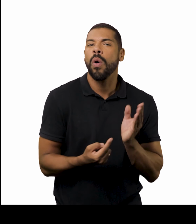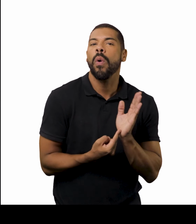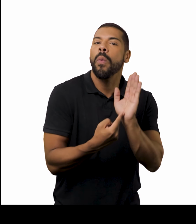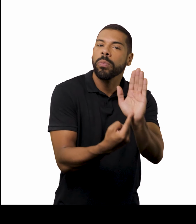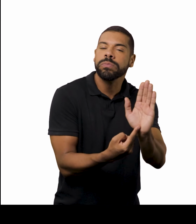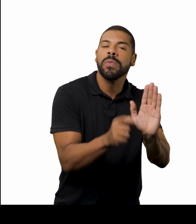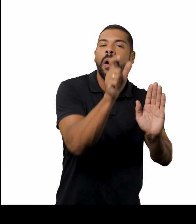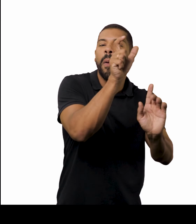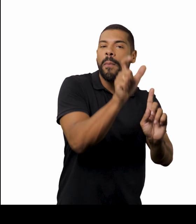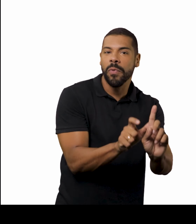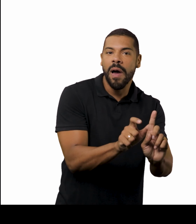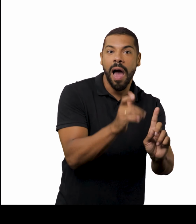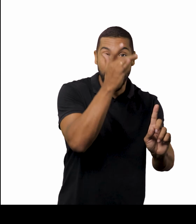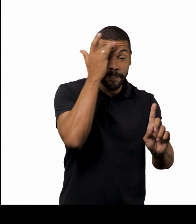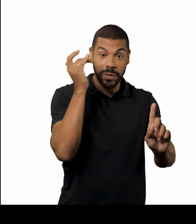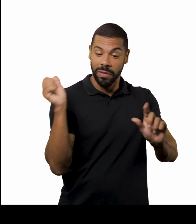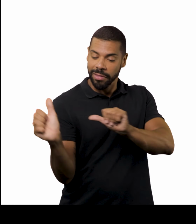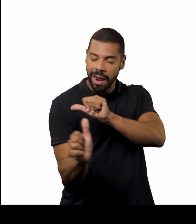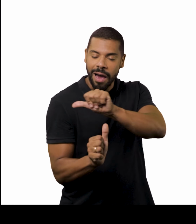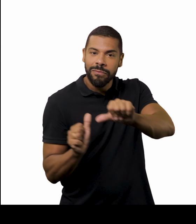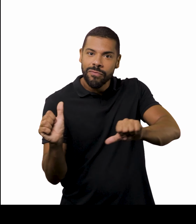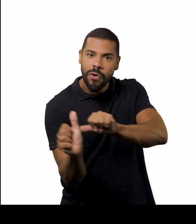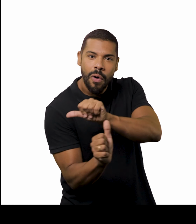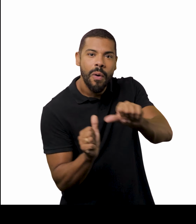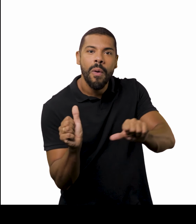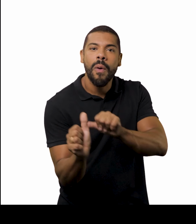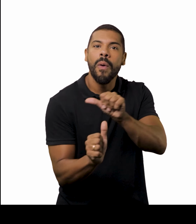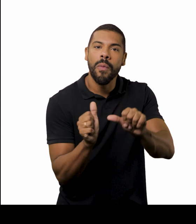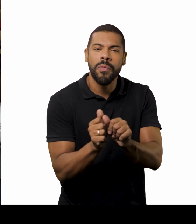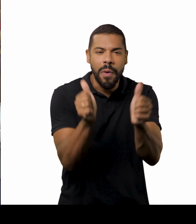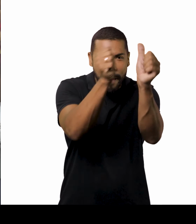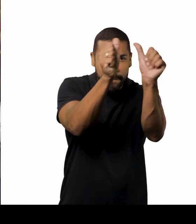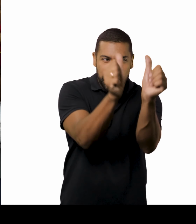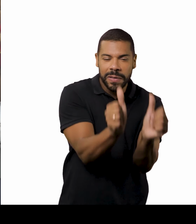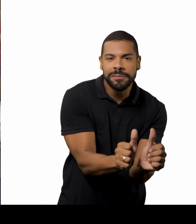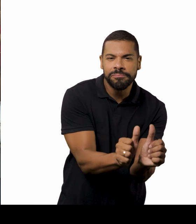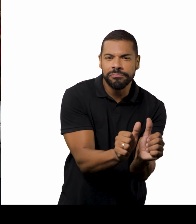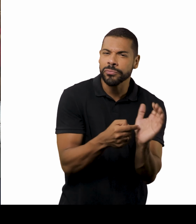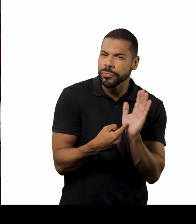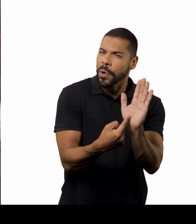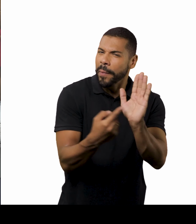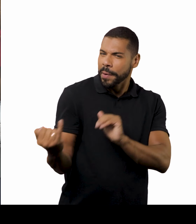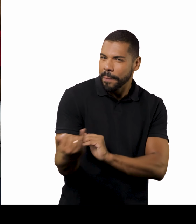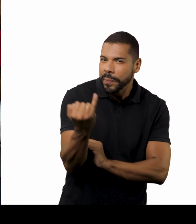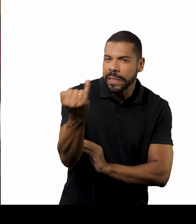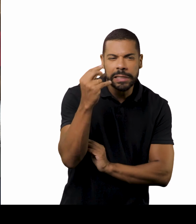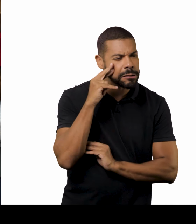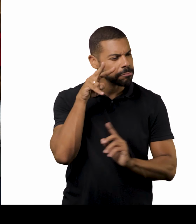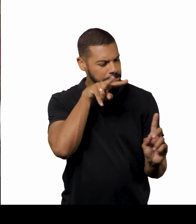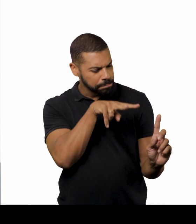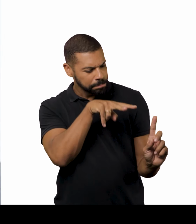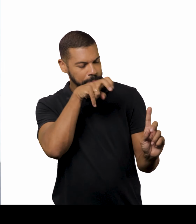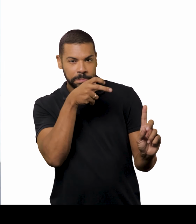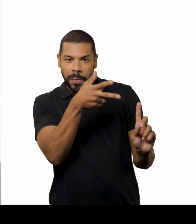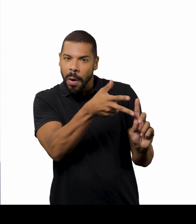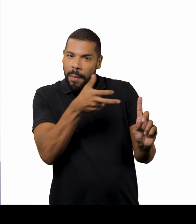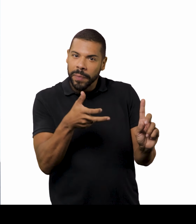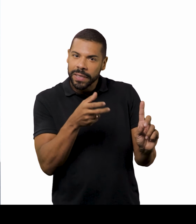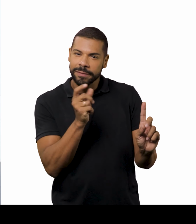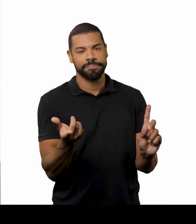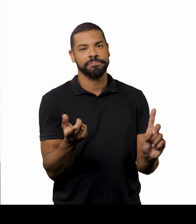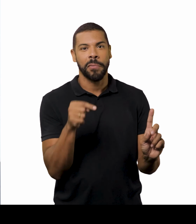para realmente transformar essa roupa nessa escultura. É tão marcante quando a gente viu essa estrutura, que é maravilhosa, a gente